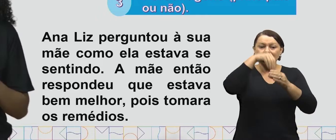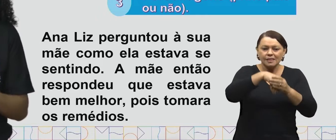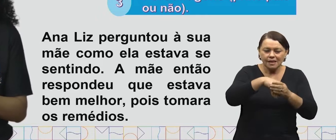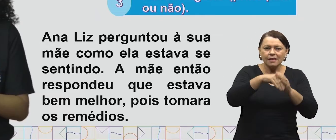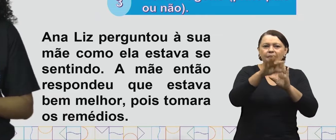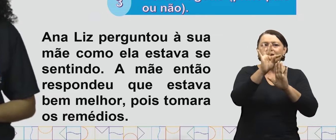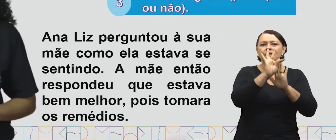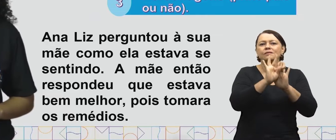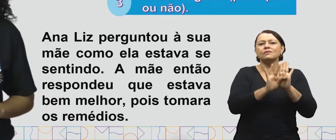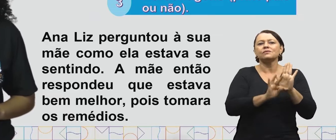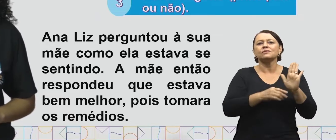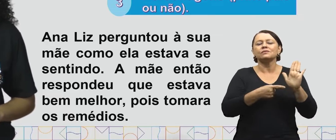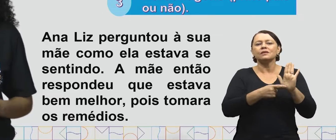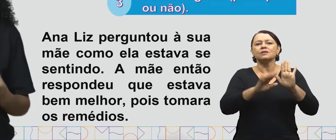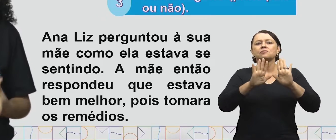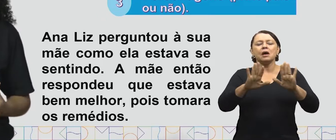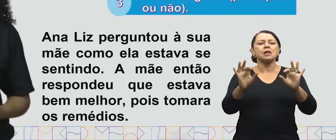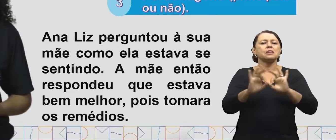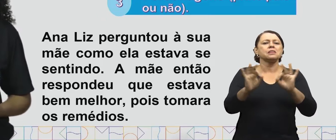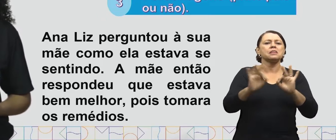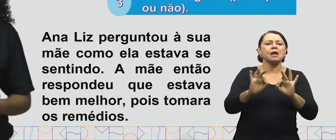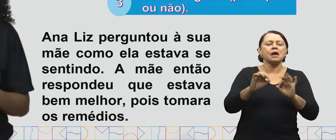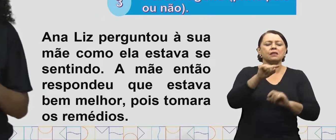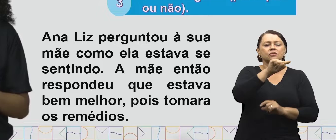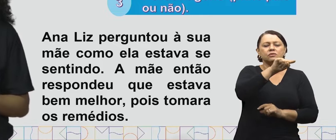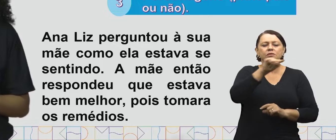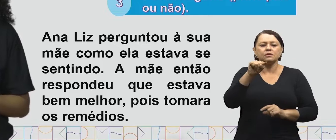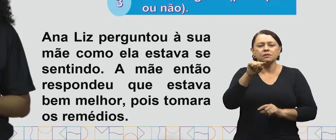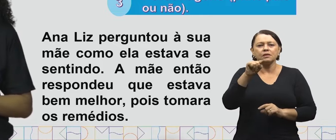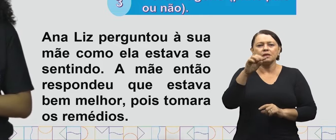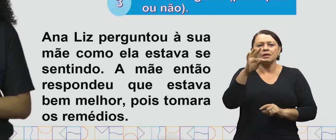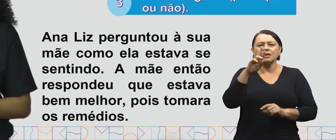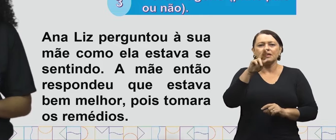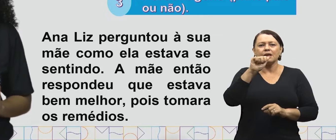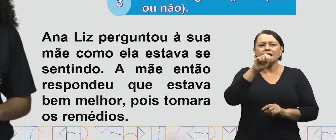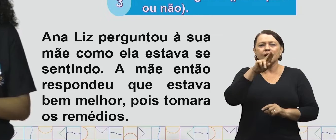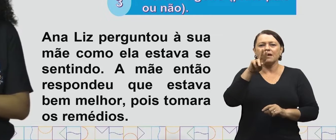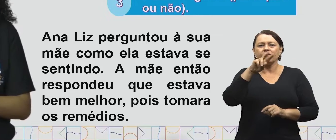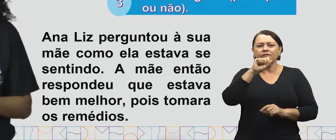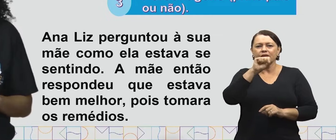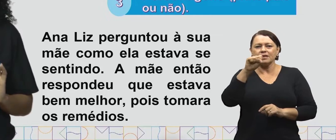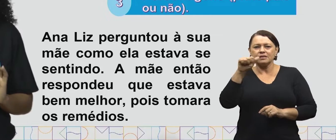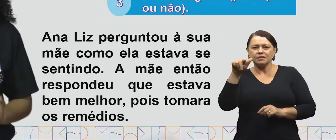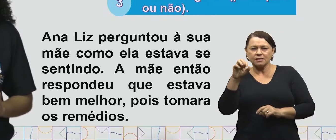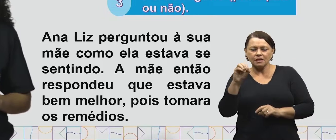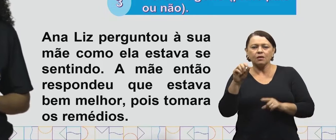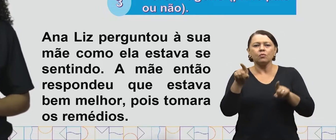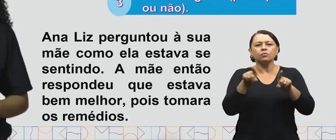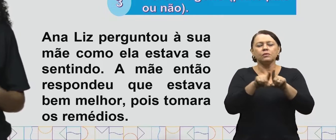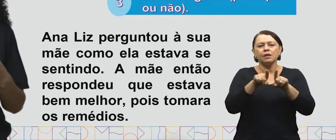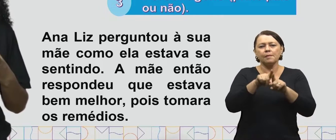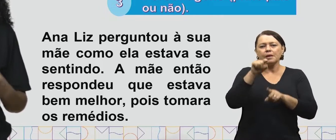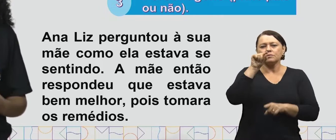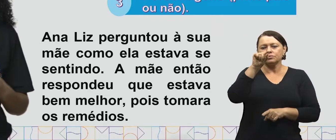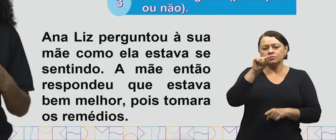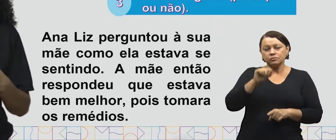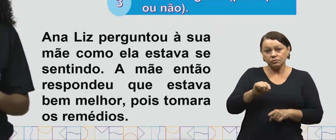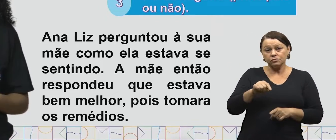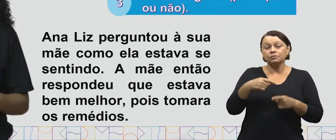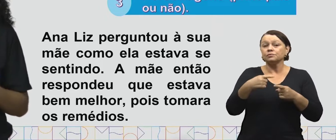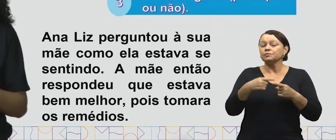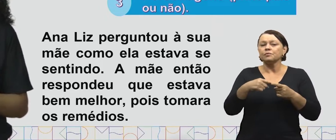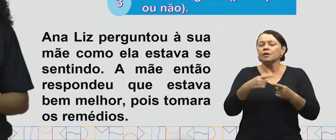porém, sem usar o travessão ou os 2 pontos, ou seja, o narrador não se preocupa em usar as